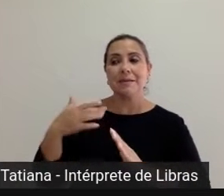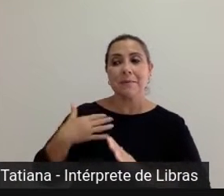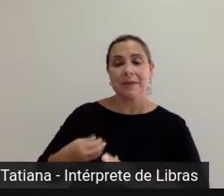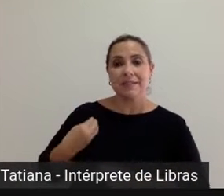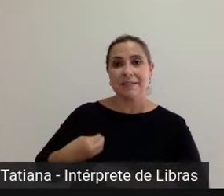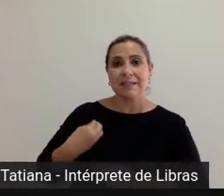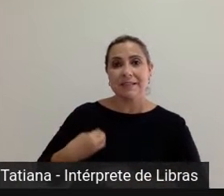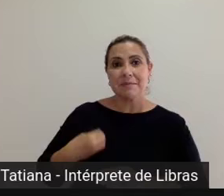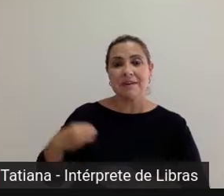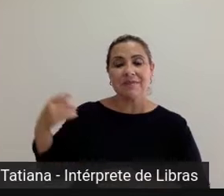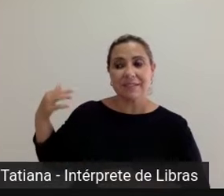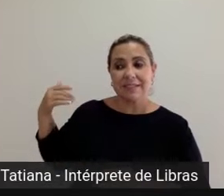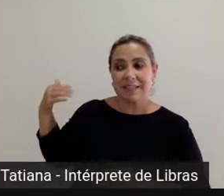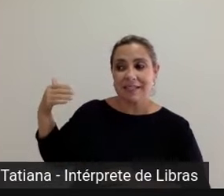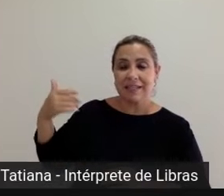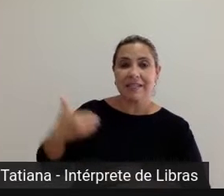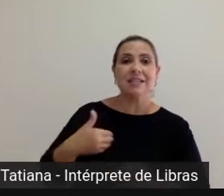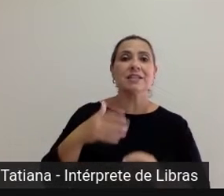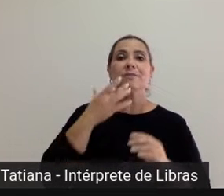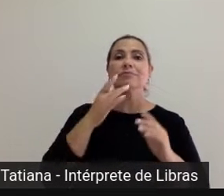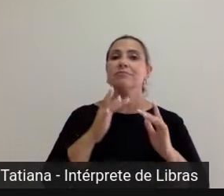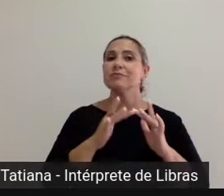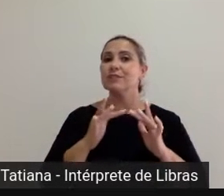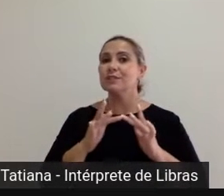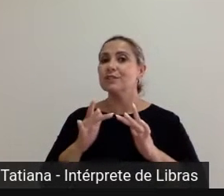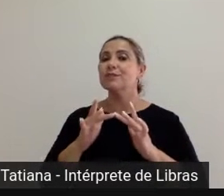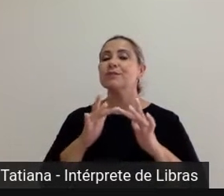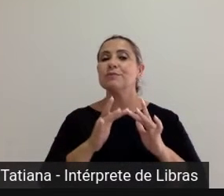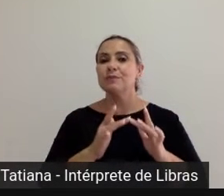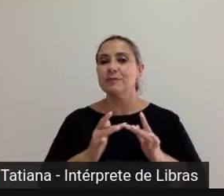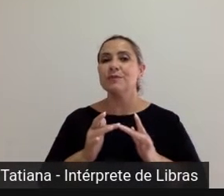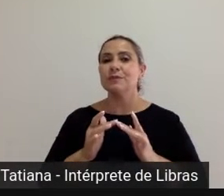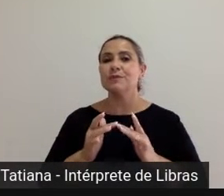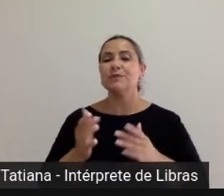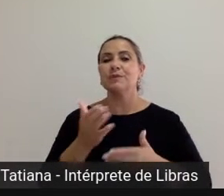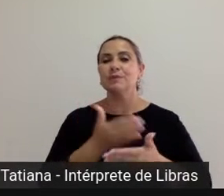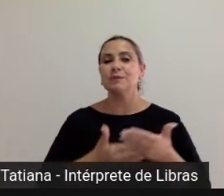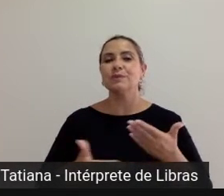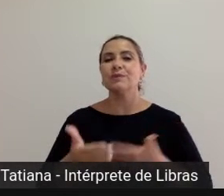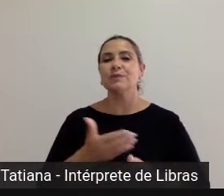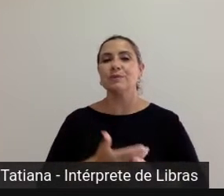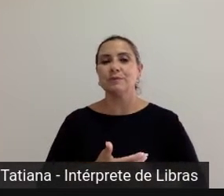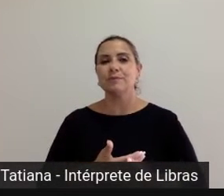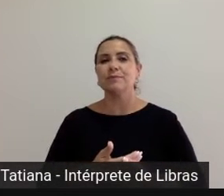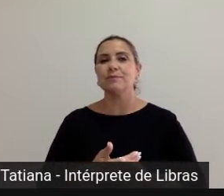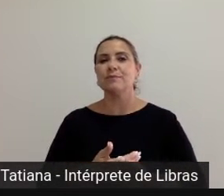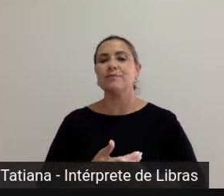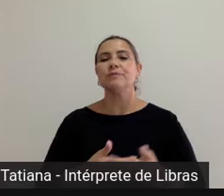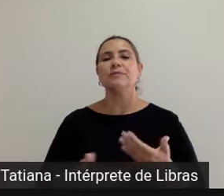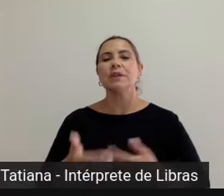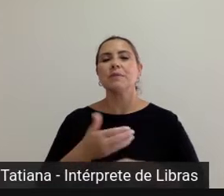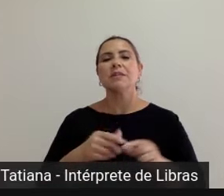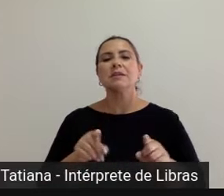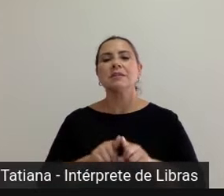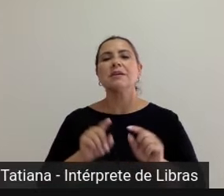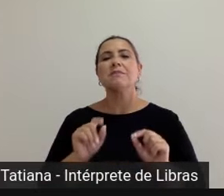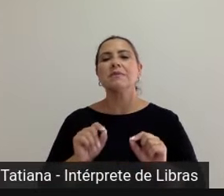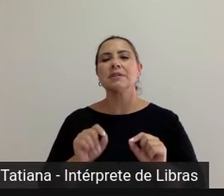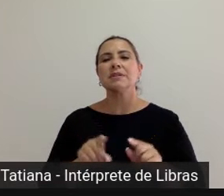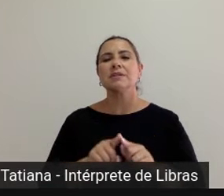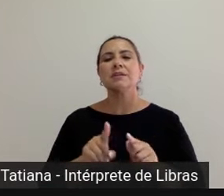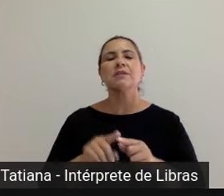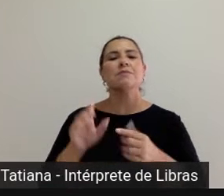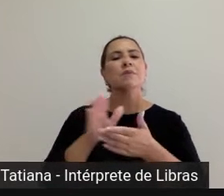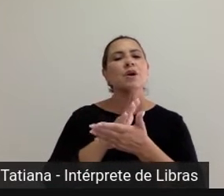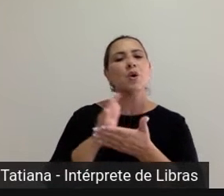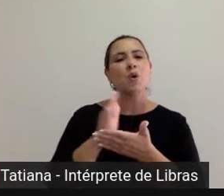eu já tinha trabalhado com estes temas sobre os quais esses veículos se debruçam, mas algumas assessoras